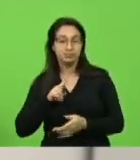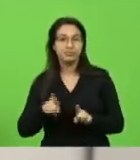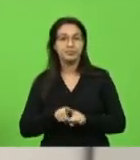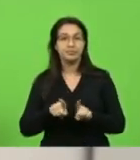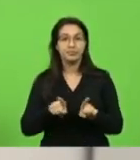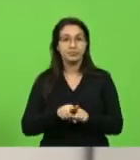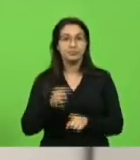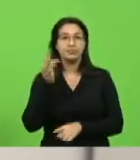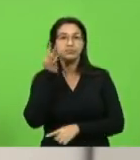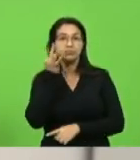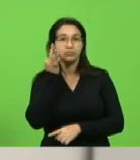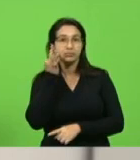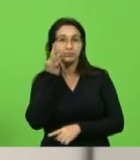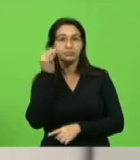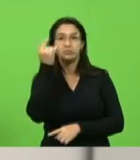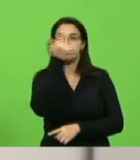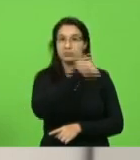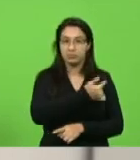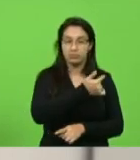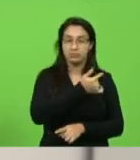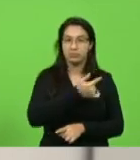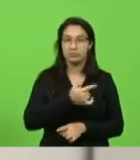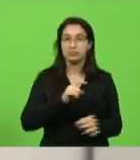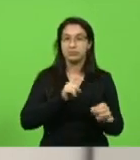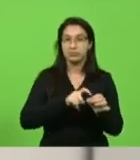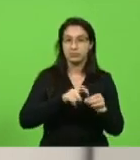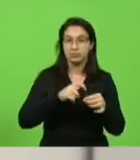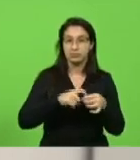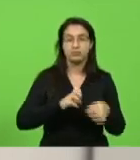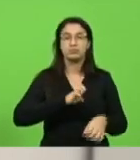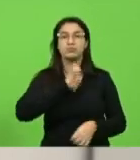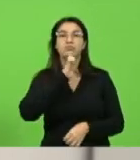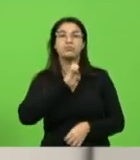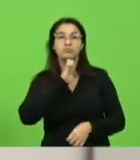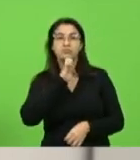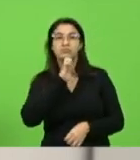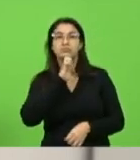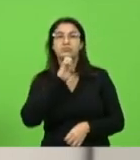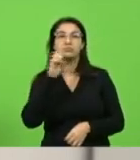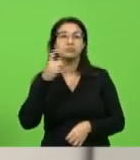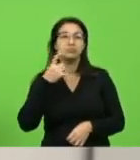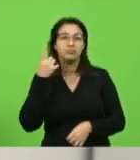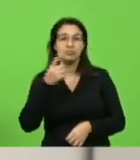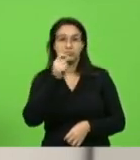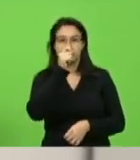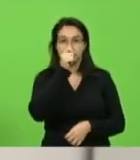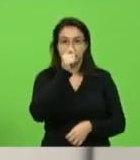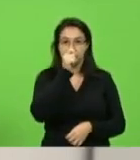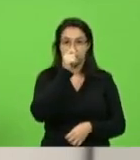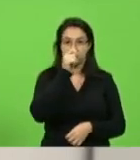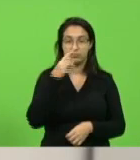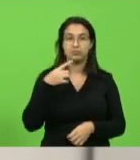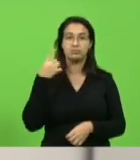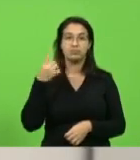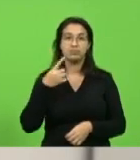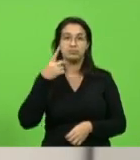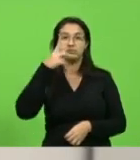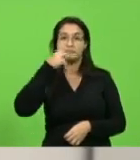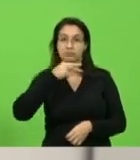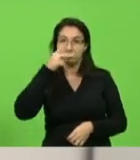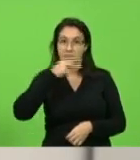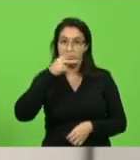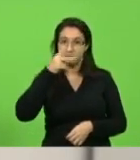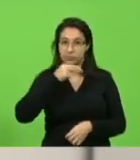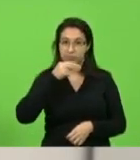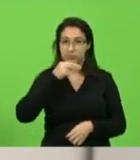Luz, tendo ainda como membros o deputado Felipe Estevão, deputado João Amin, deputado Kennedy